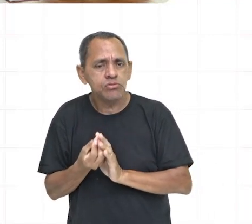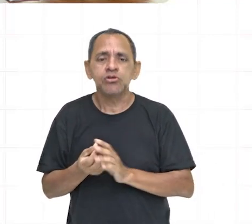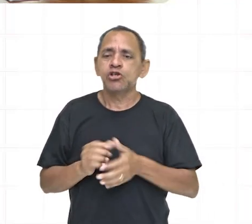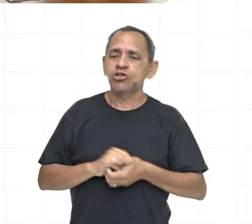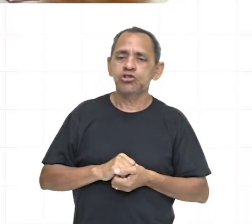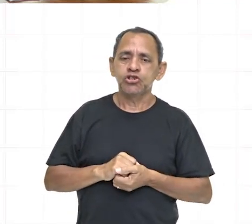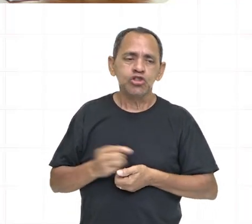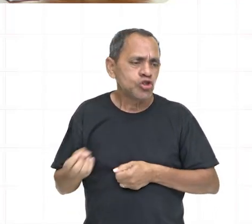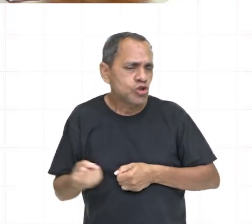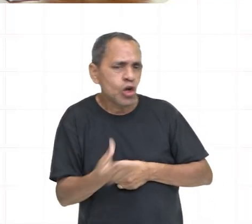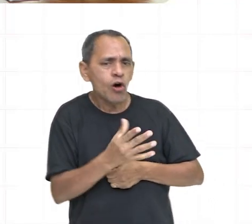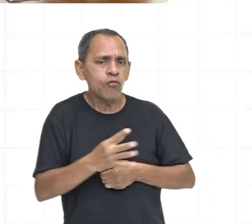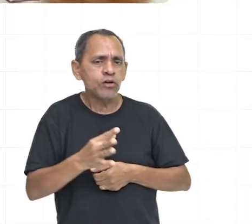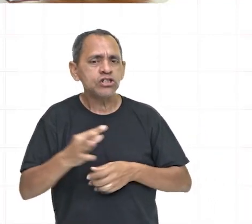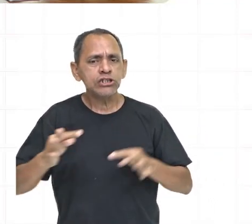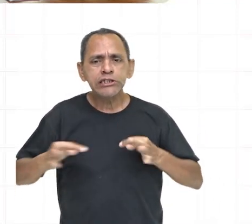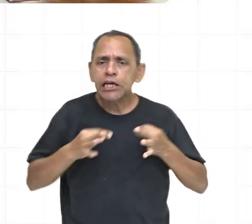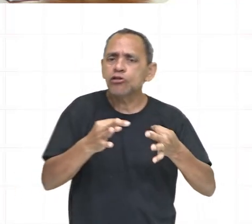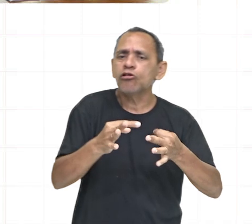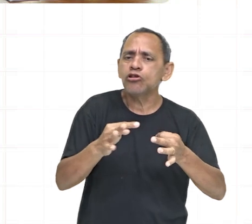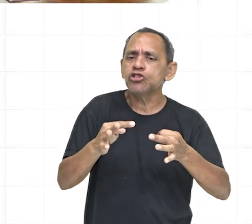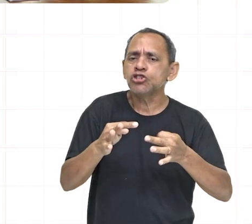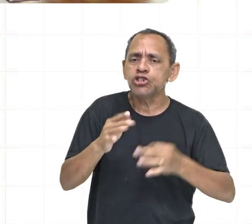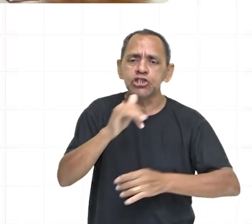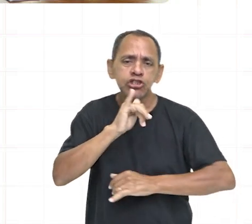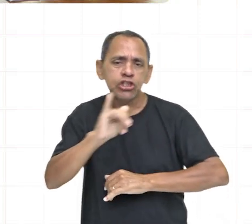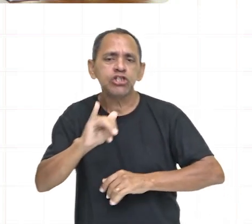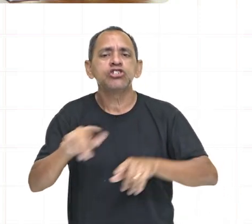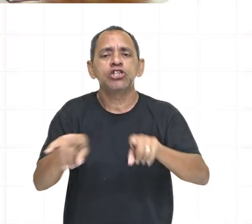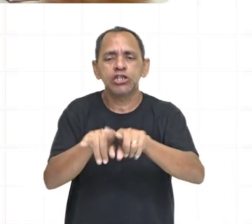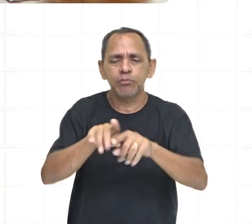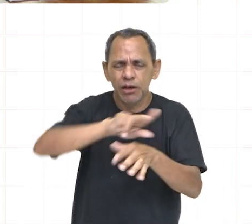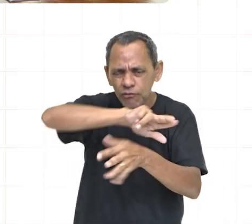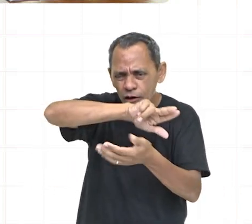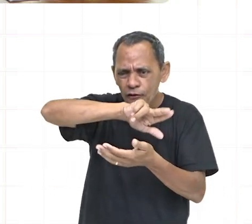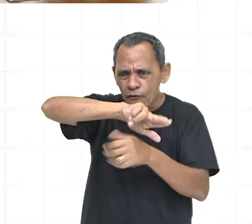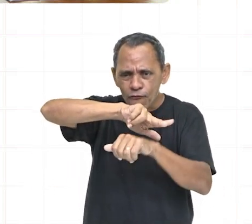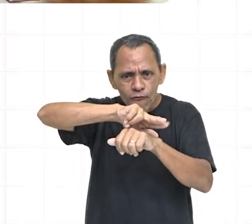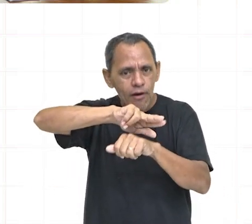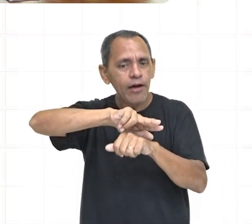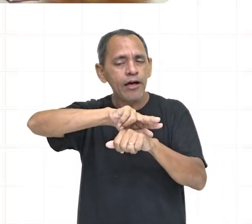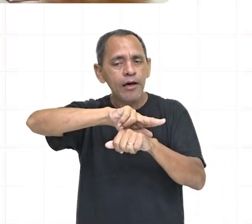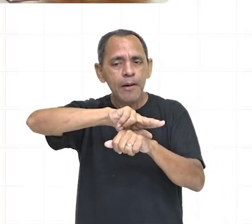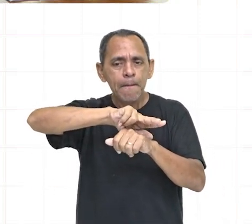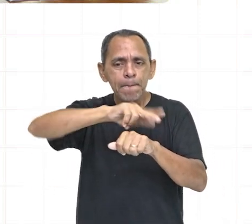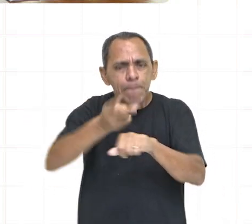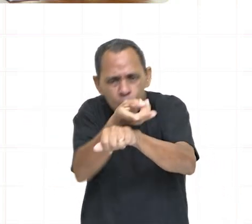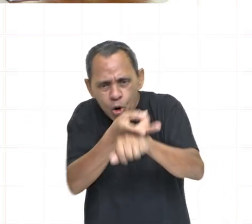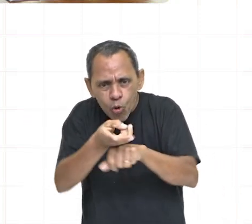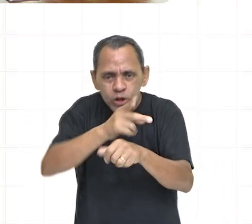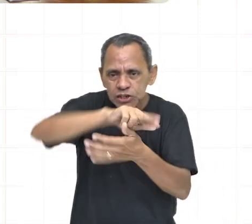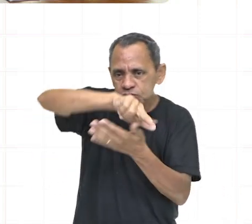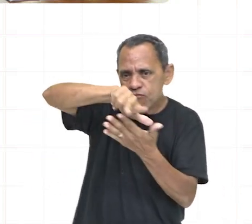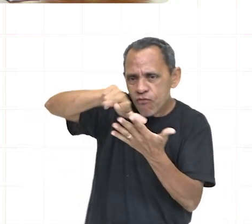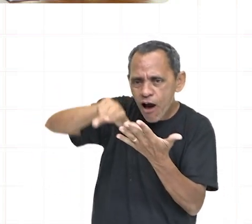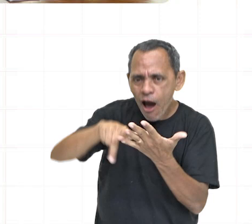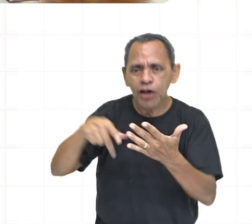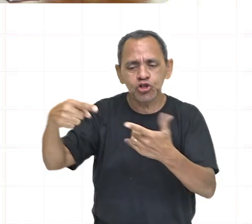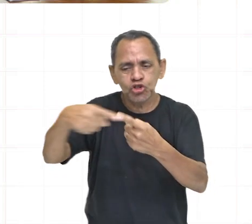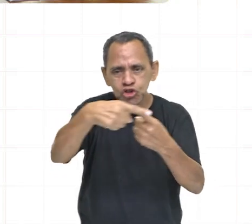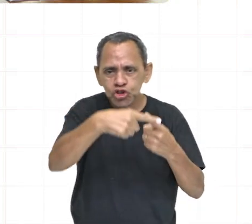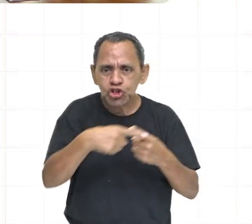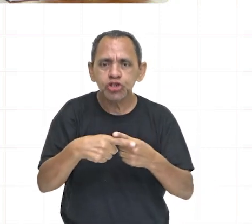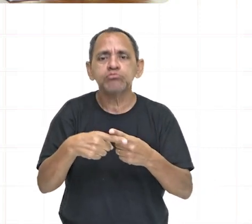essa nova diversificação, a busca por novos tipos de energia, também